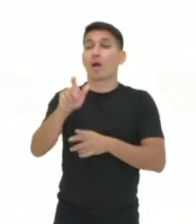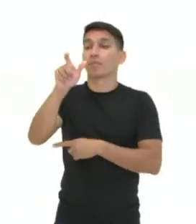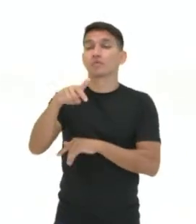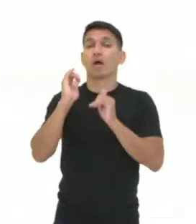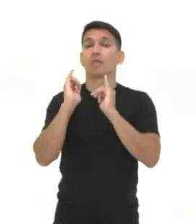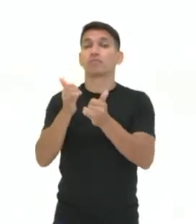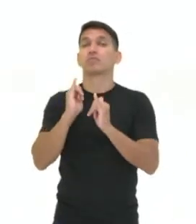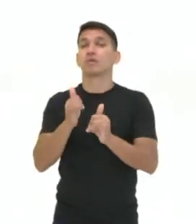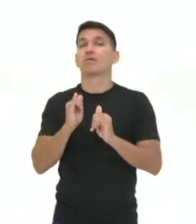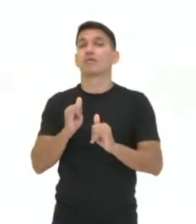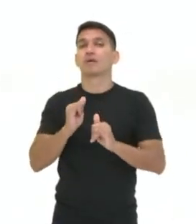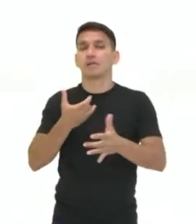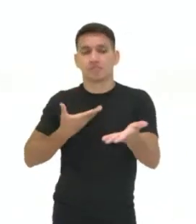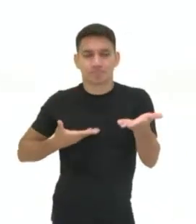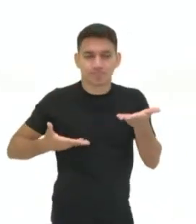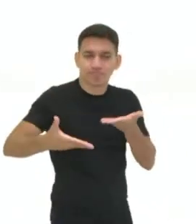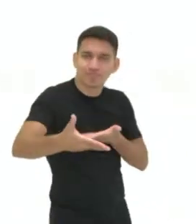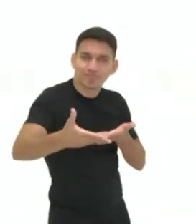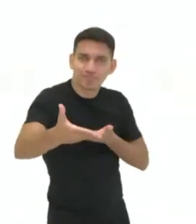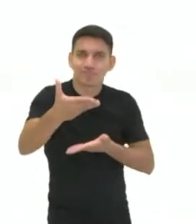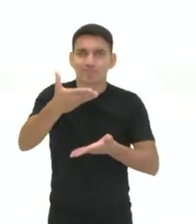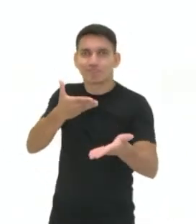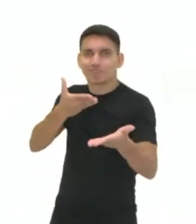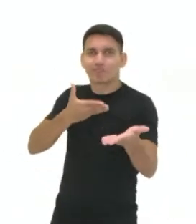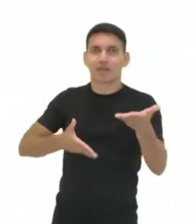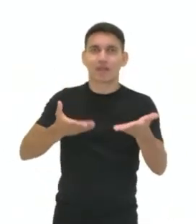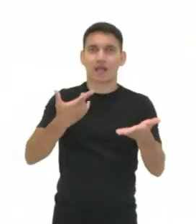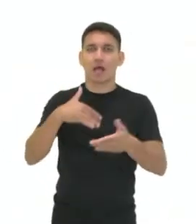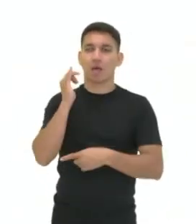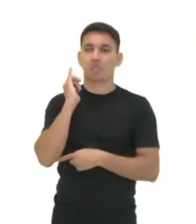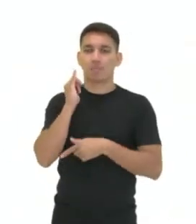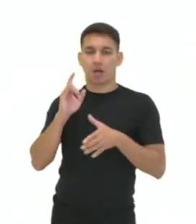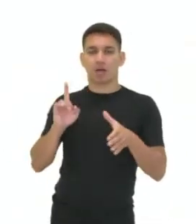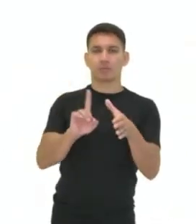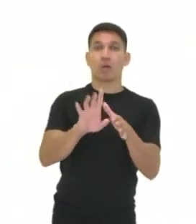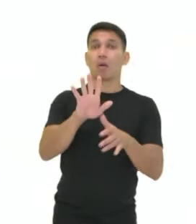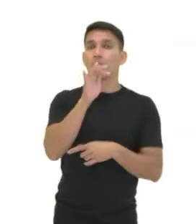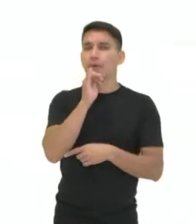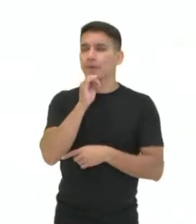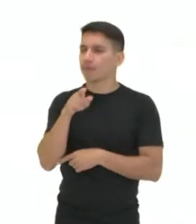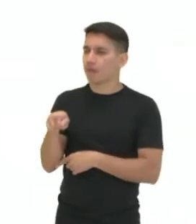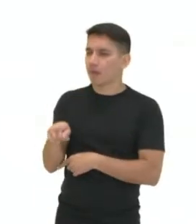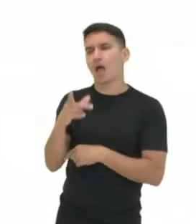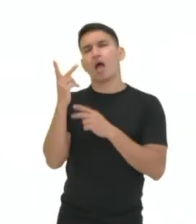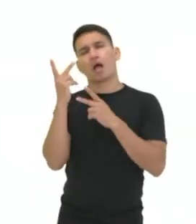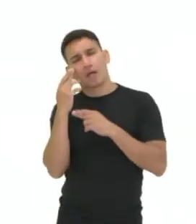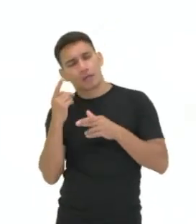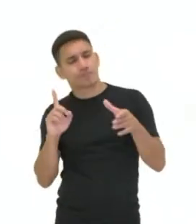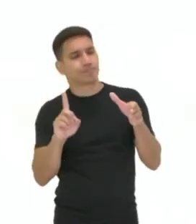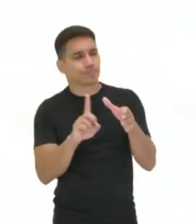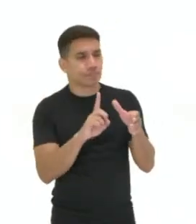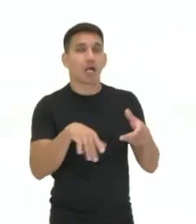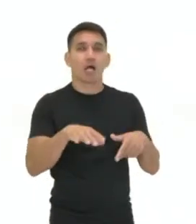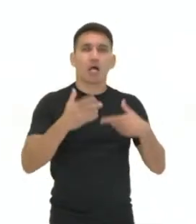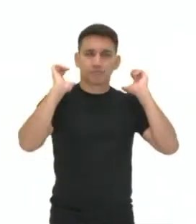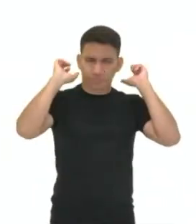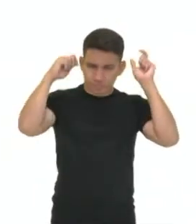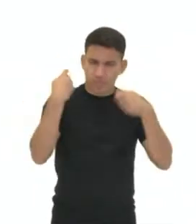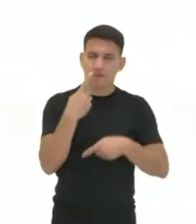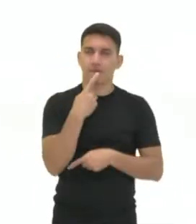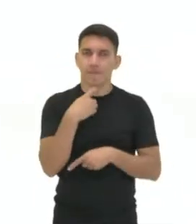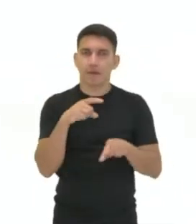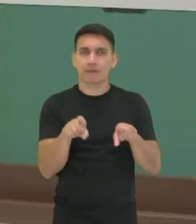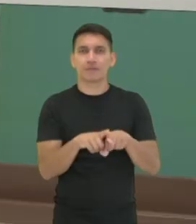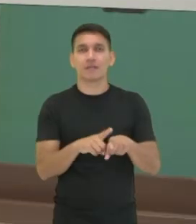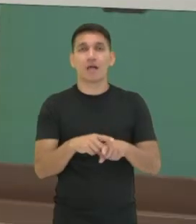se envolver na trama. Aquele que está contando se envolve na trama. Por exemplo, A Bela Adormecida, Rapunzel, Chapeuzinho Vermelho, Branca de Neve,